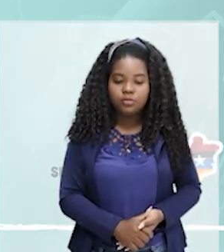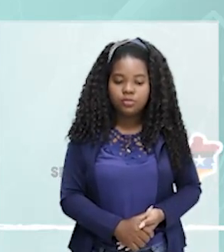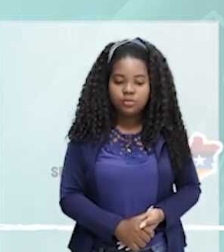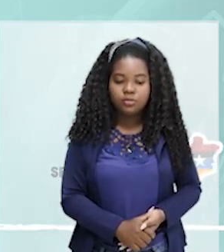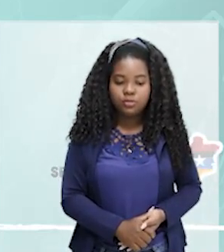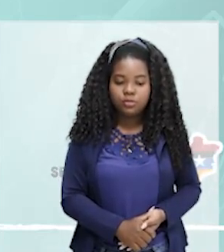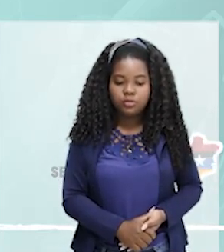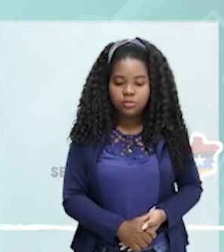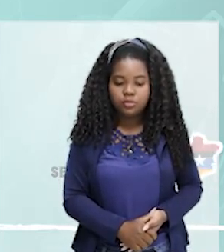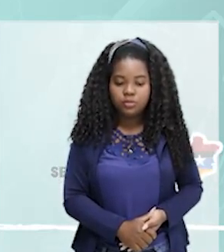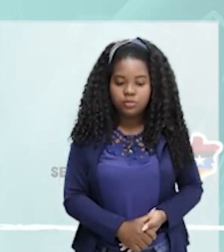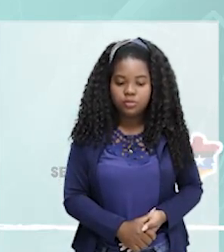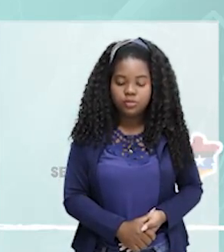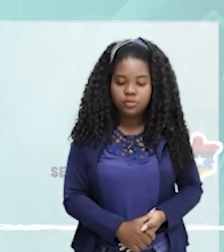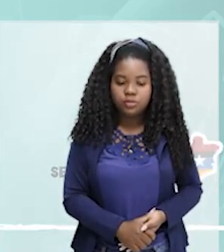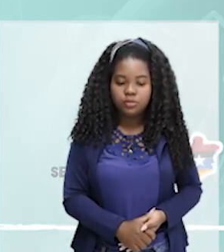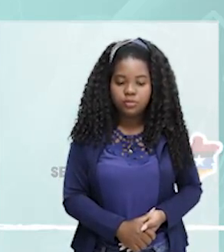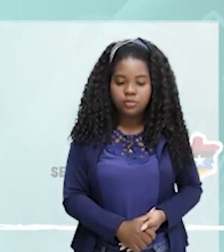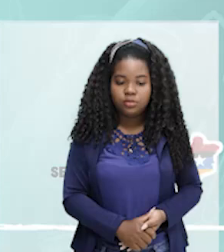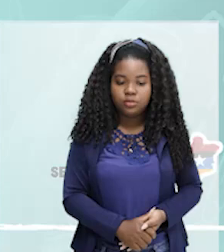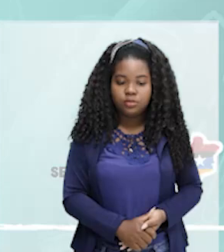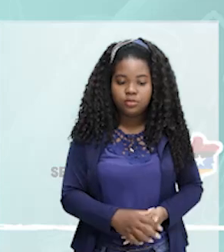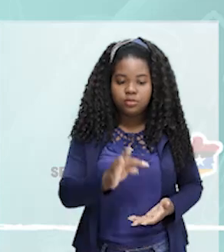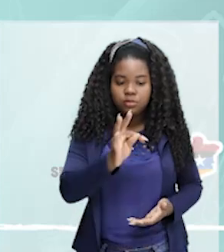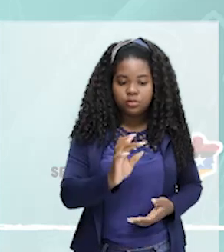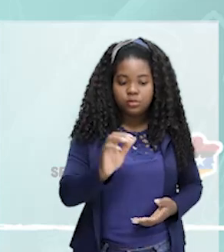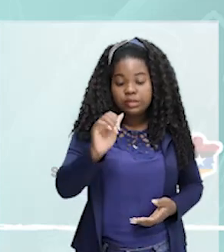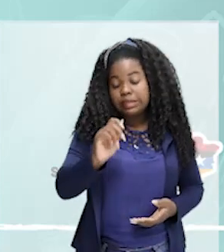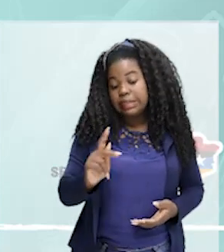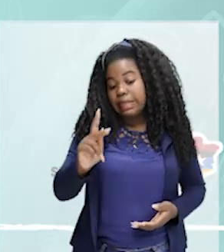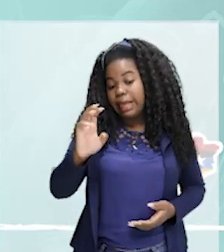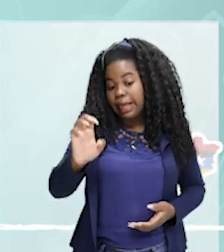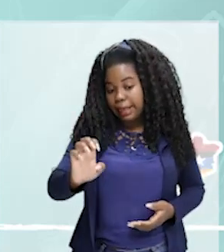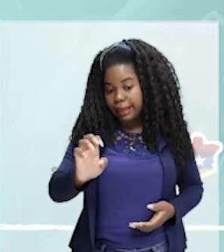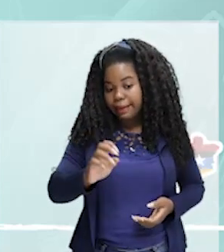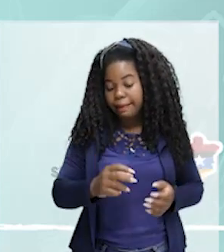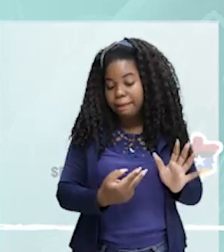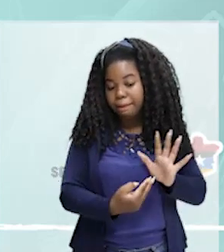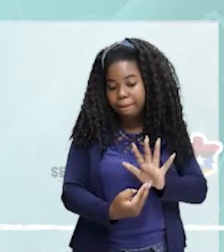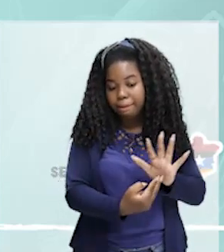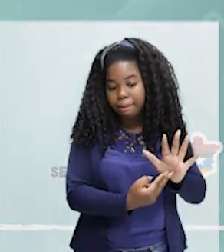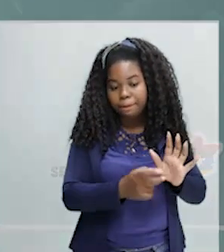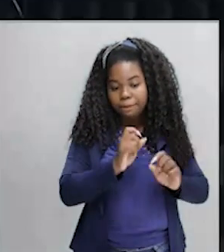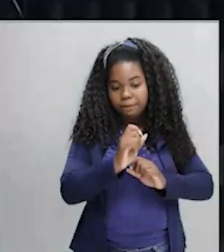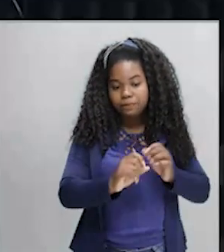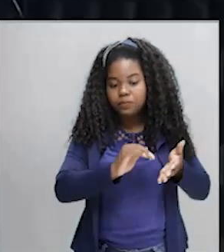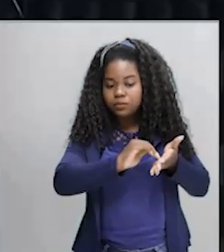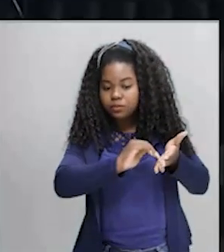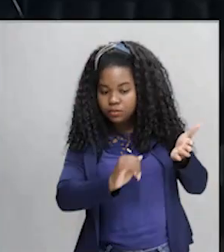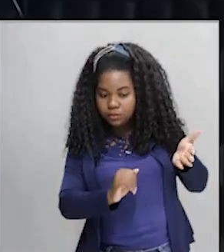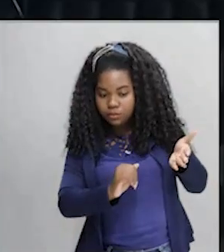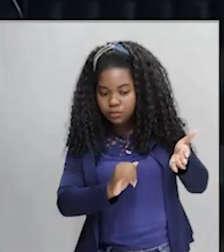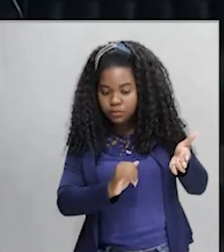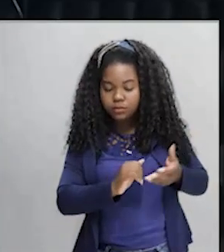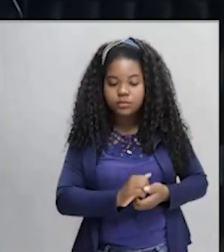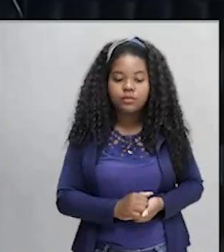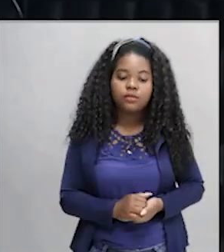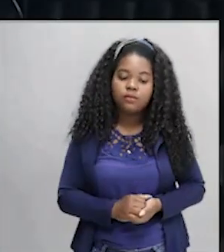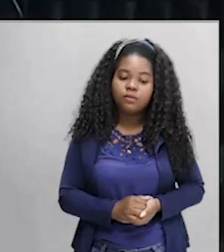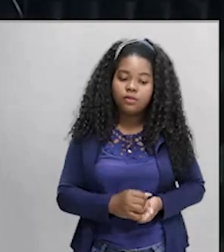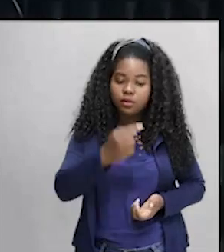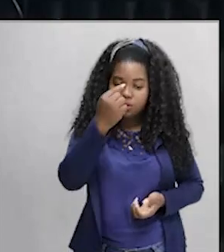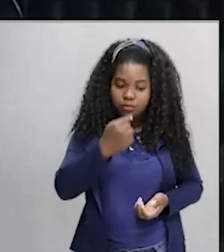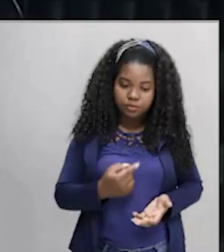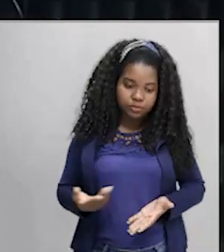take off your shoes. O verbo take off representa tirar. Nesse cartaz